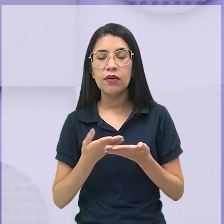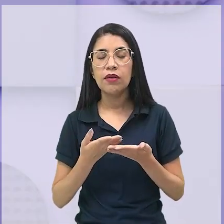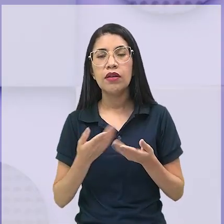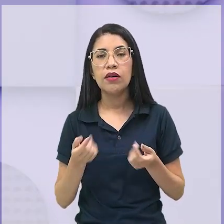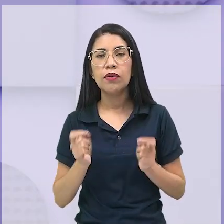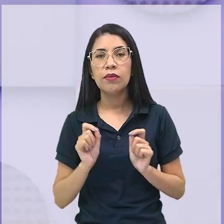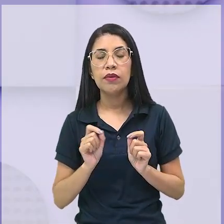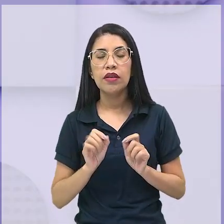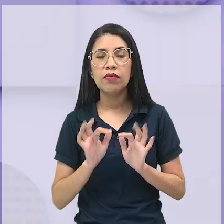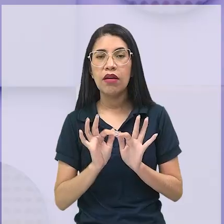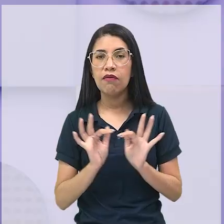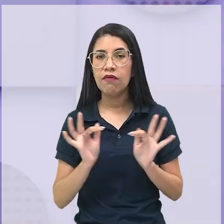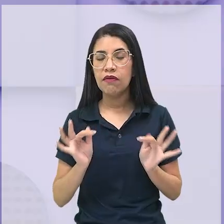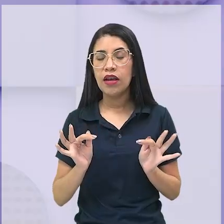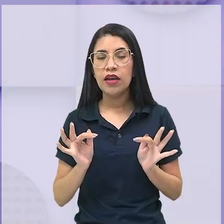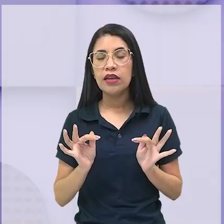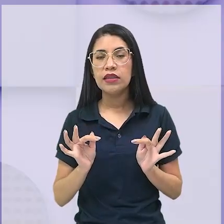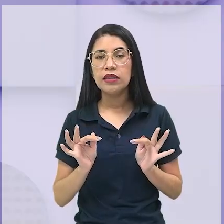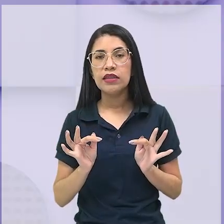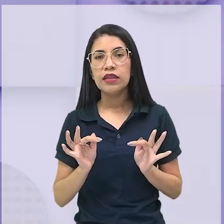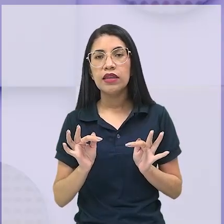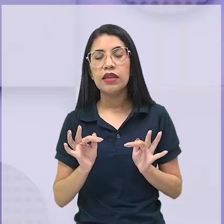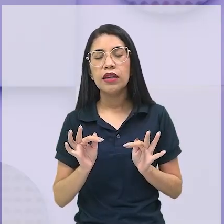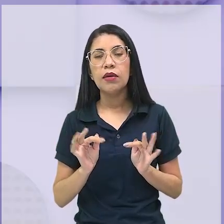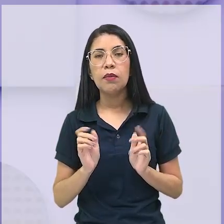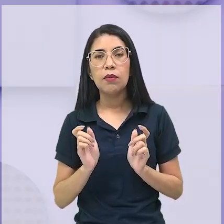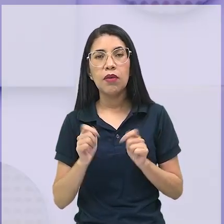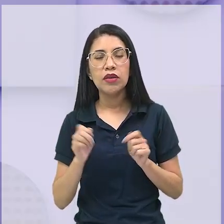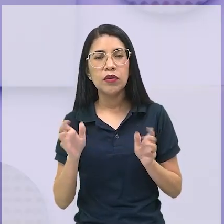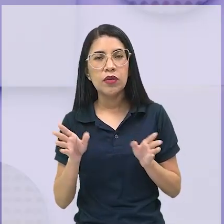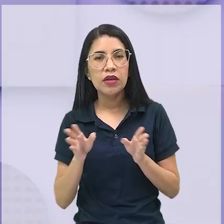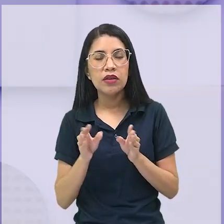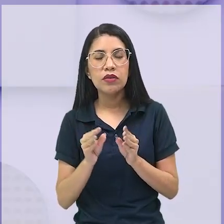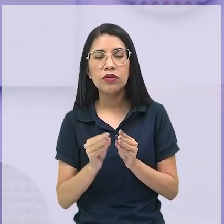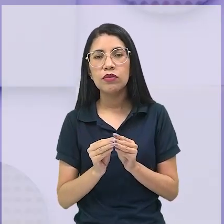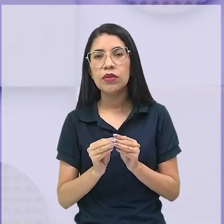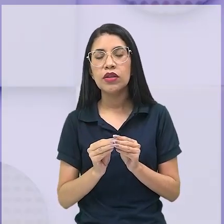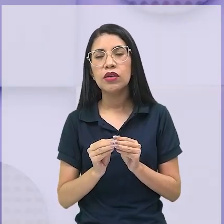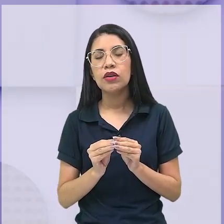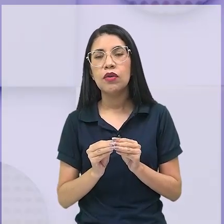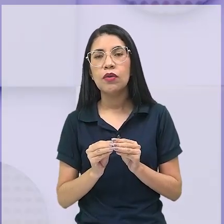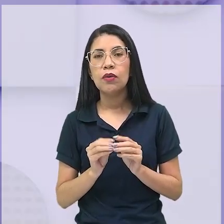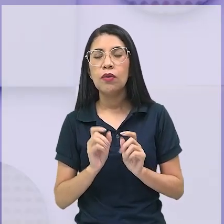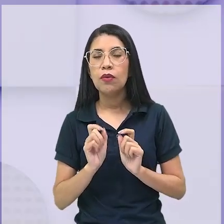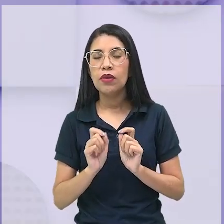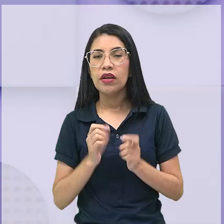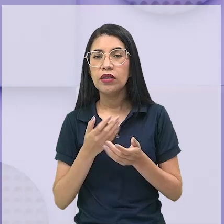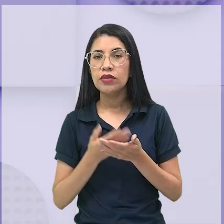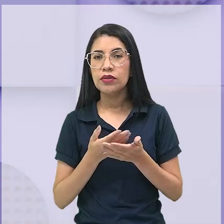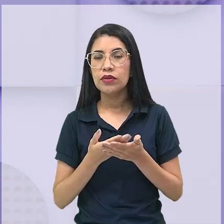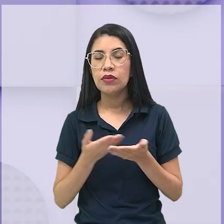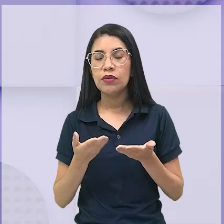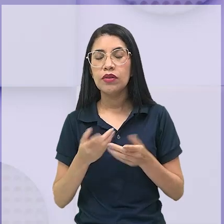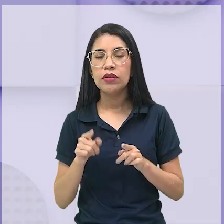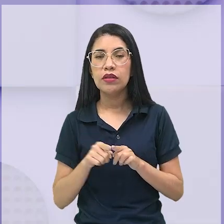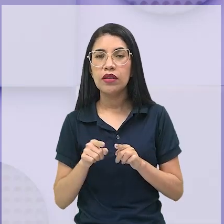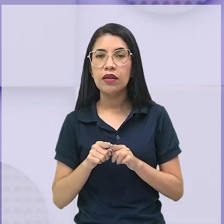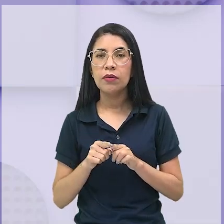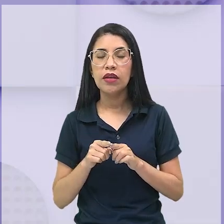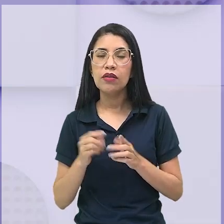para esta pequena frase, e que esta frase possa resumir tudo que nós fizemos como